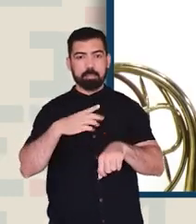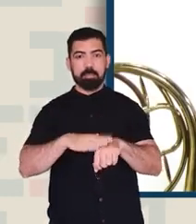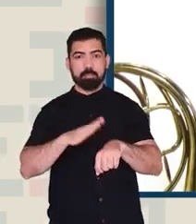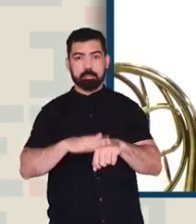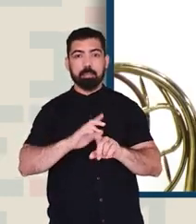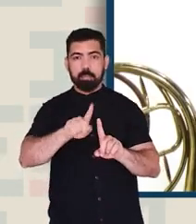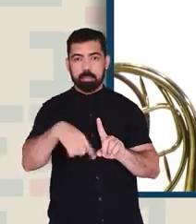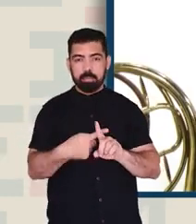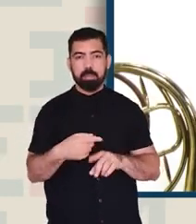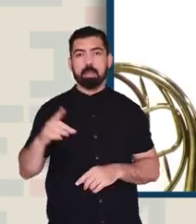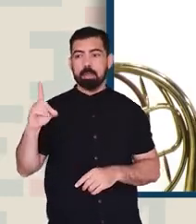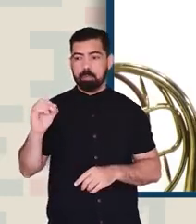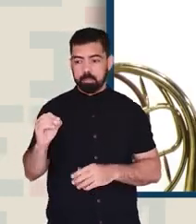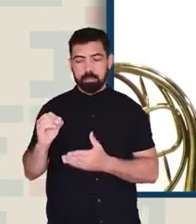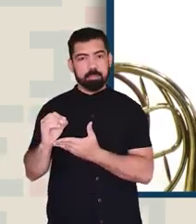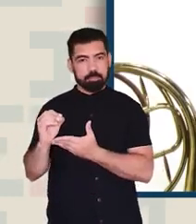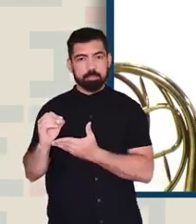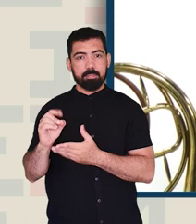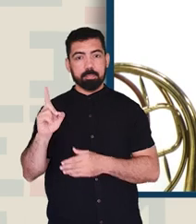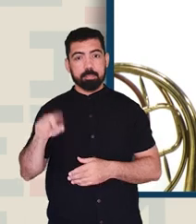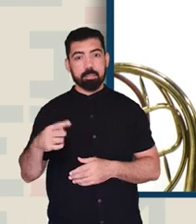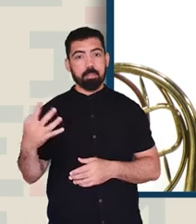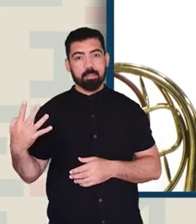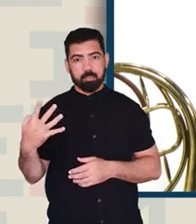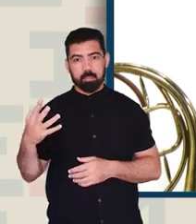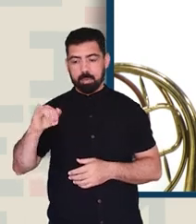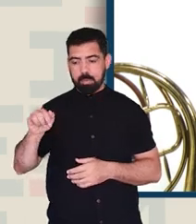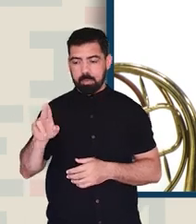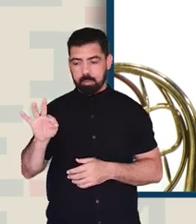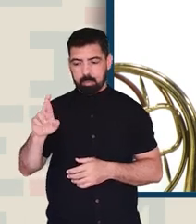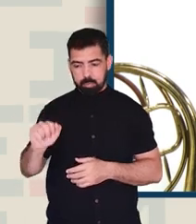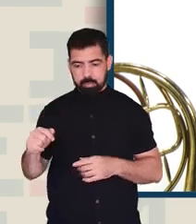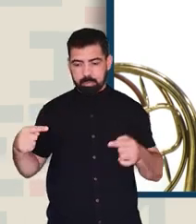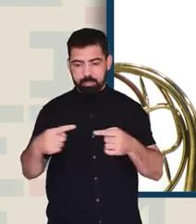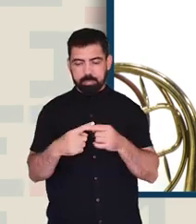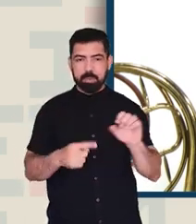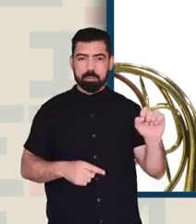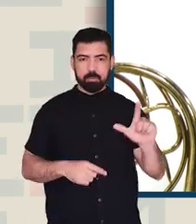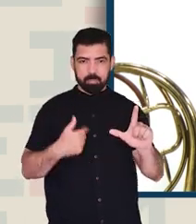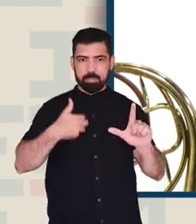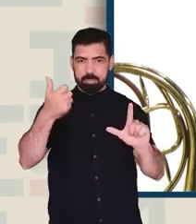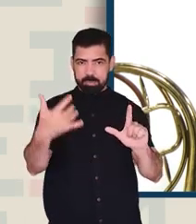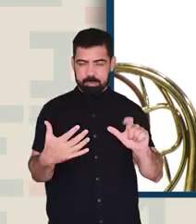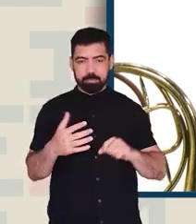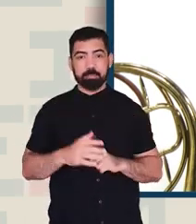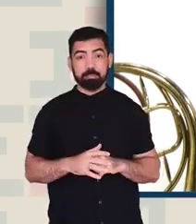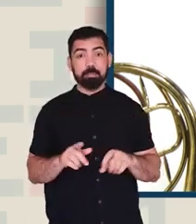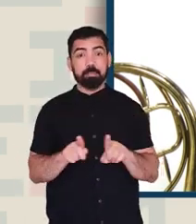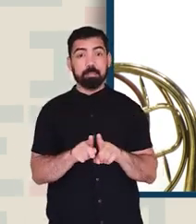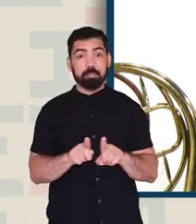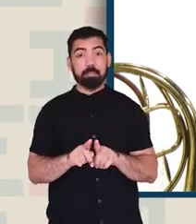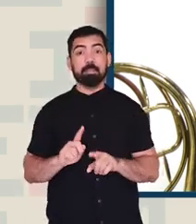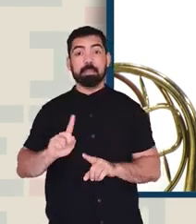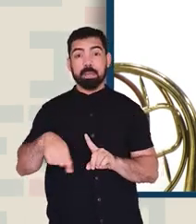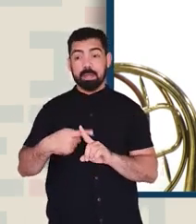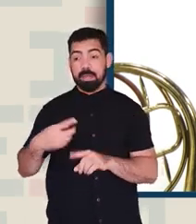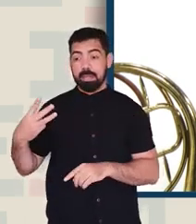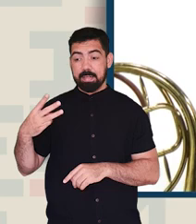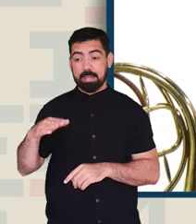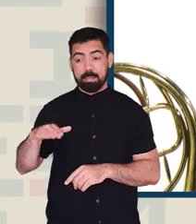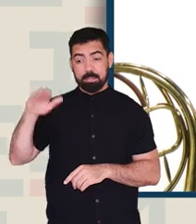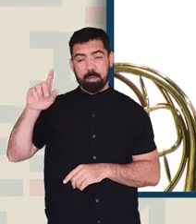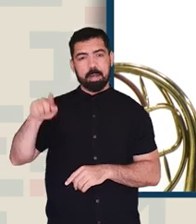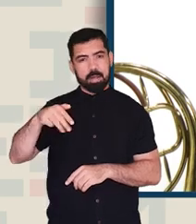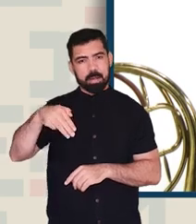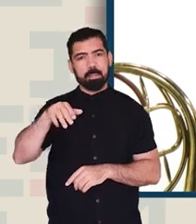Depois a gente tem mais uma nota Dó, que é uma quarta justa com relação ao Sol que a gente acabou de fazer. Depois disso a gente tem uma terça maior, que